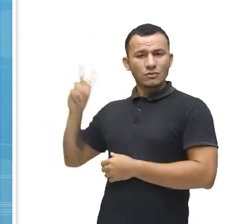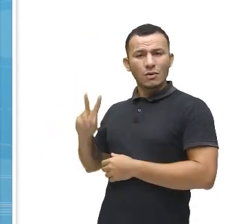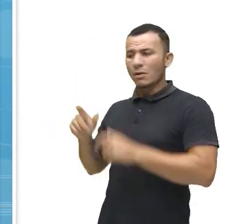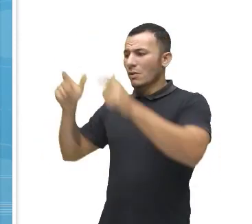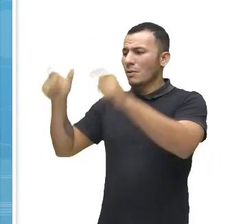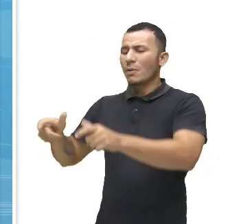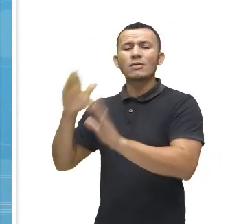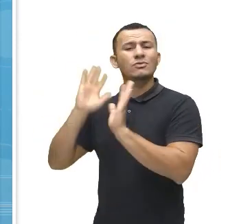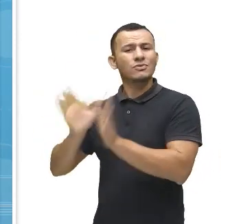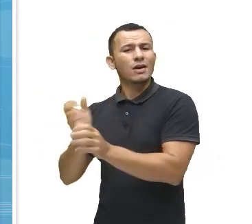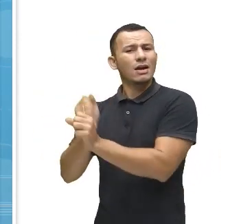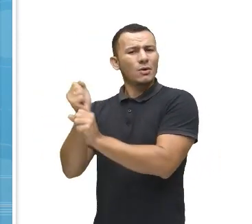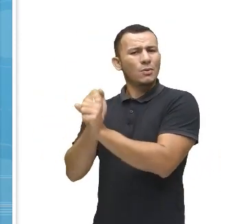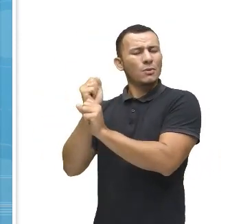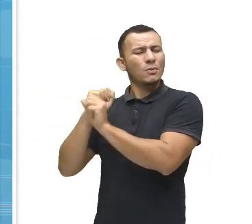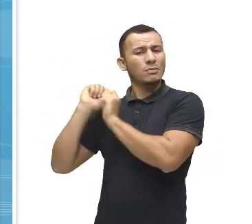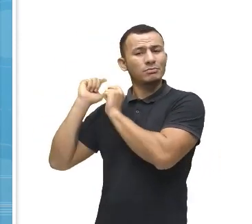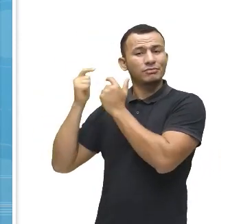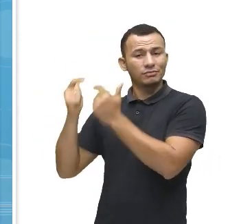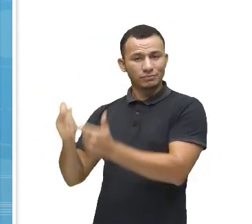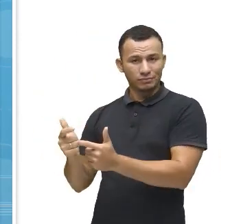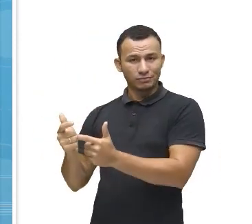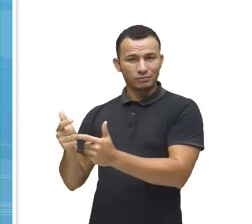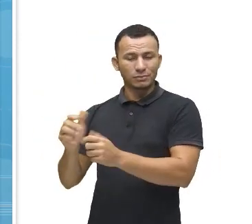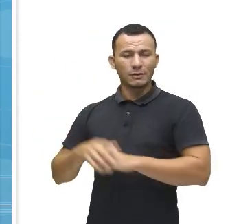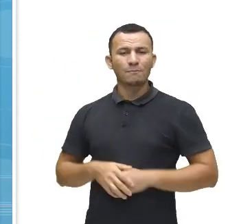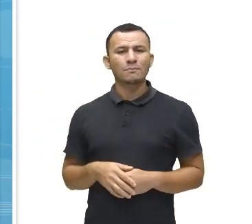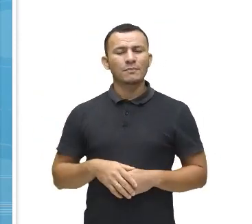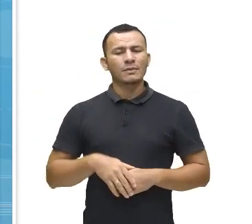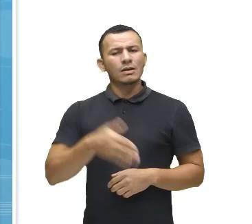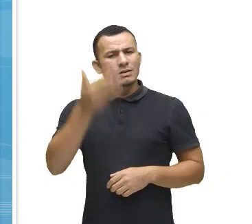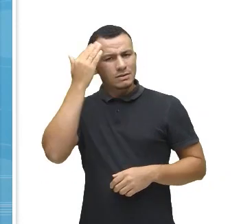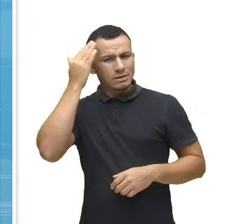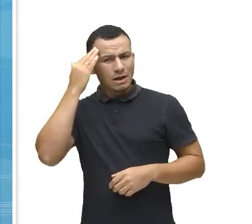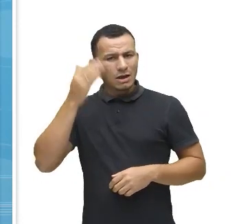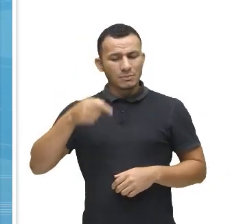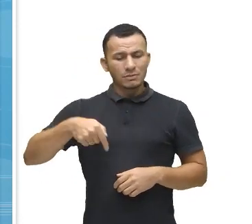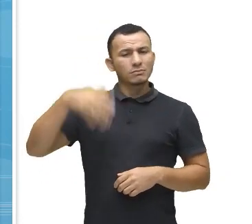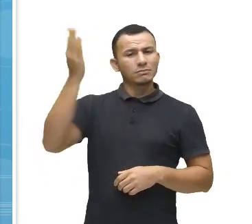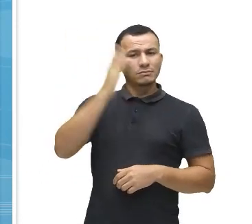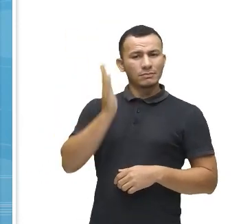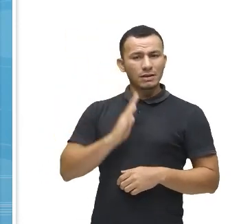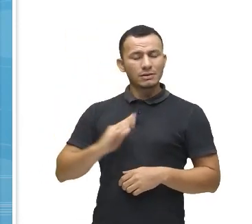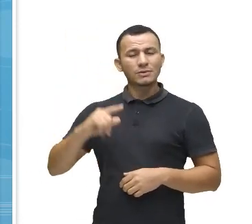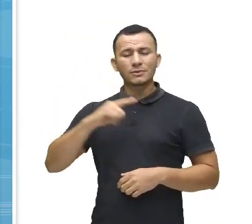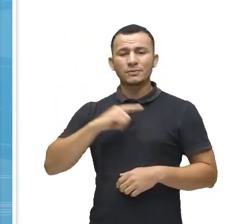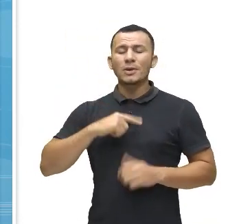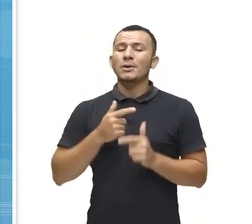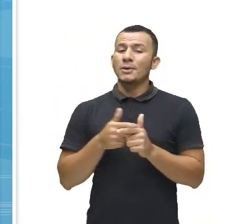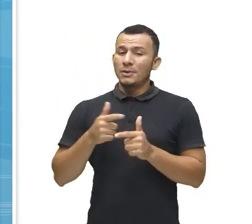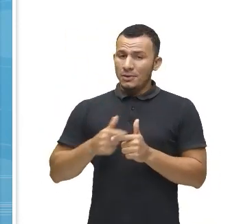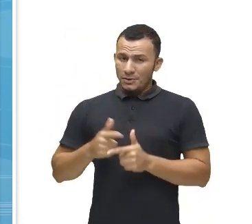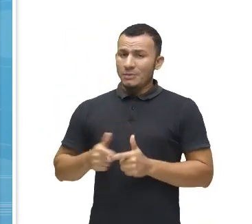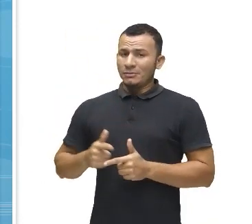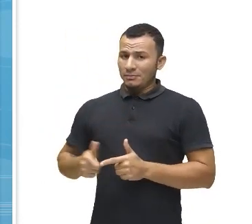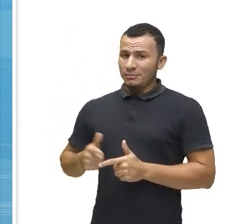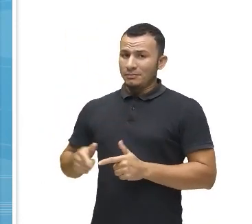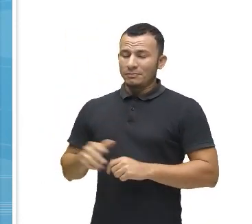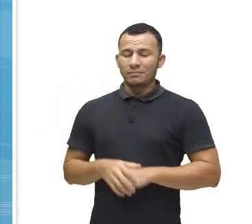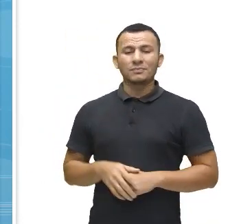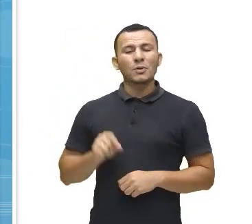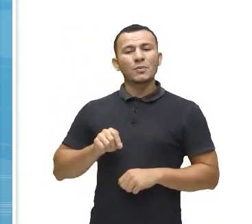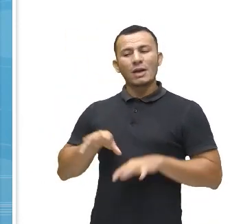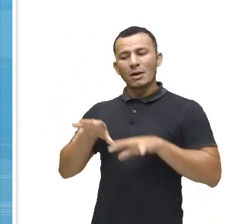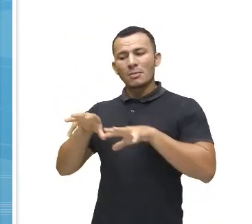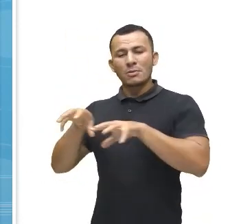durante muitas gerações. A gente sabe que no Brasil existe uma problemática muito séria que é chamada